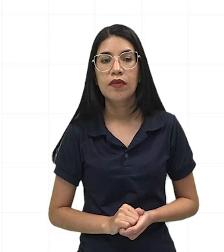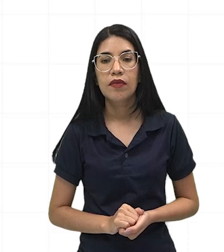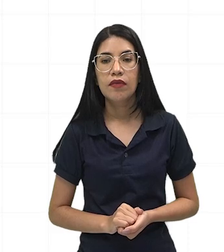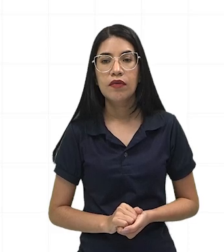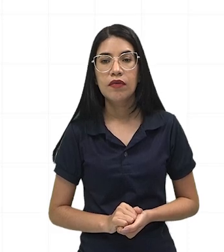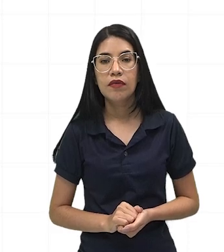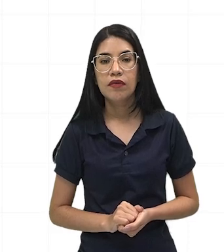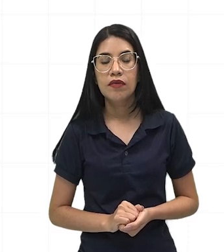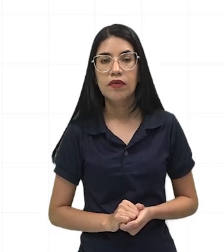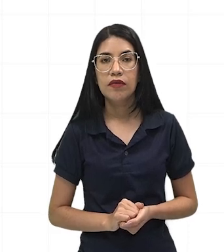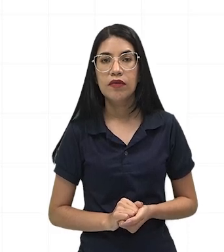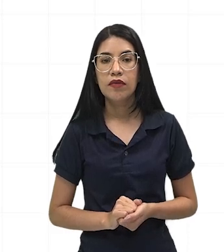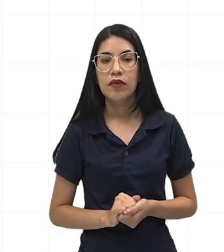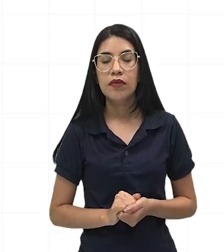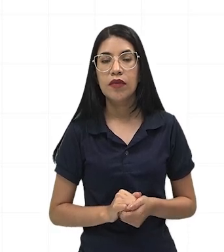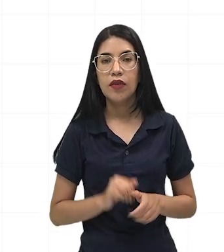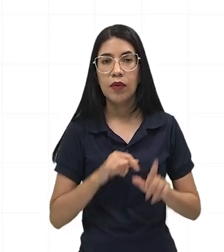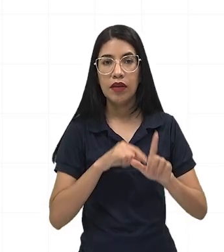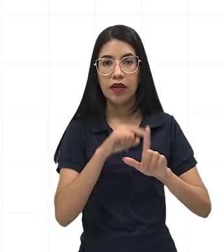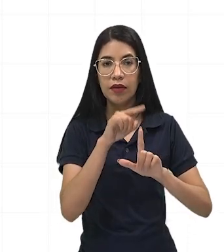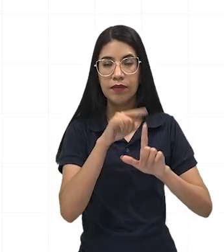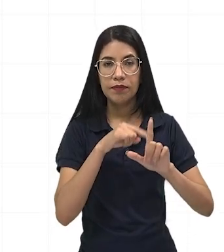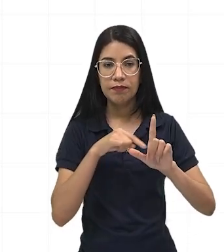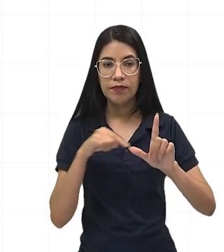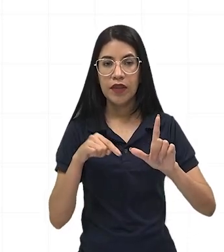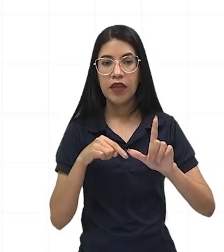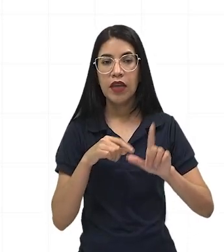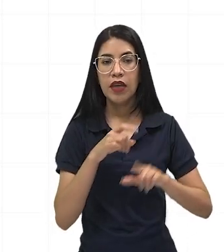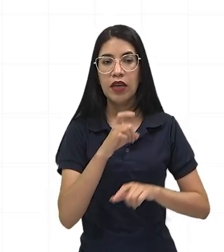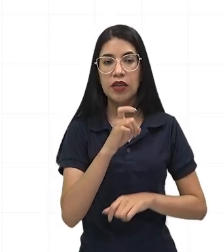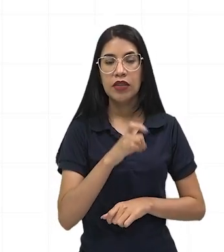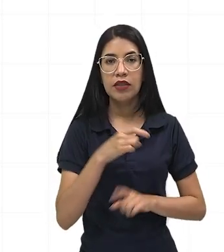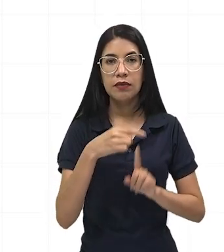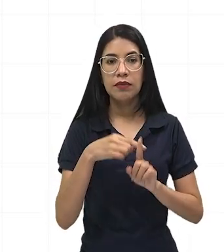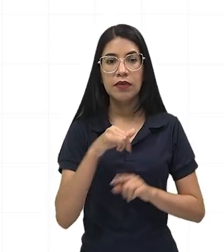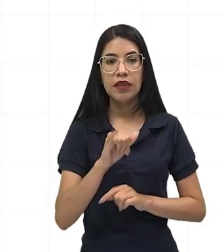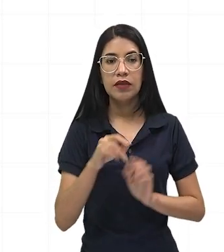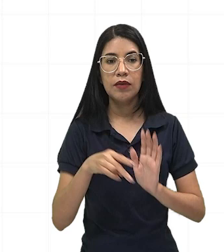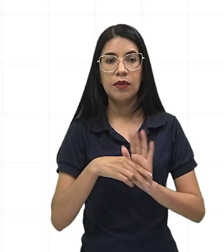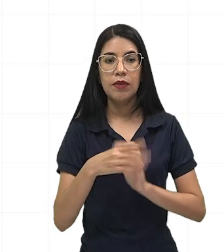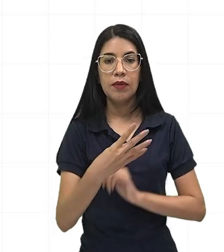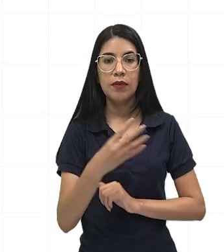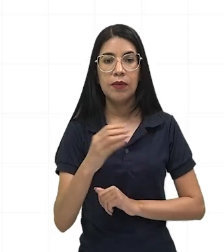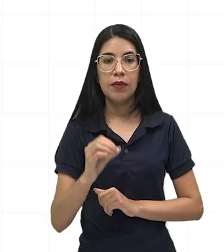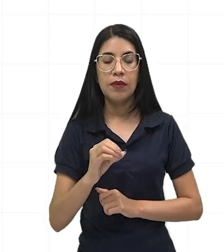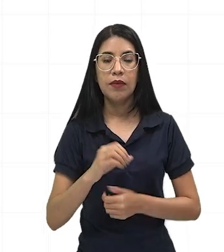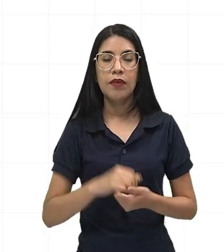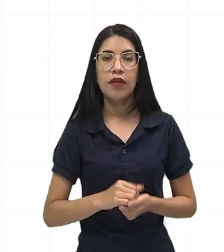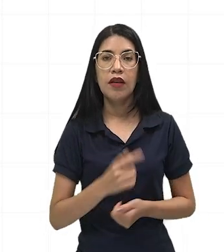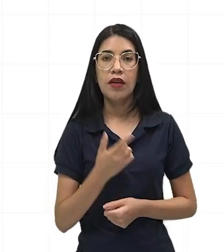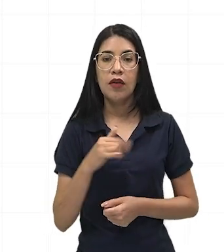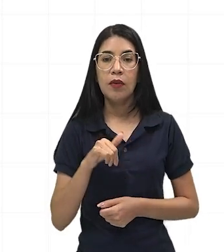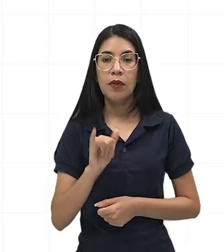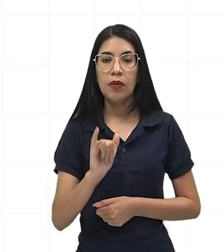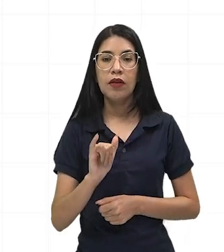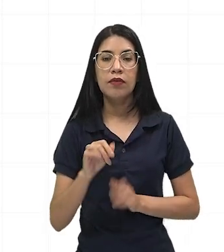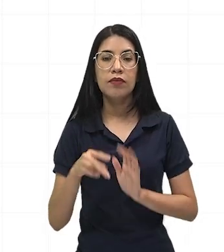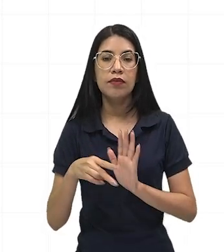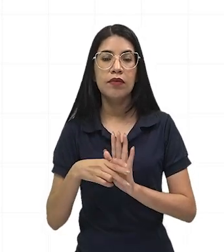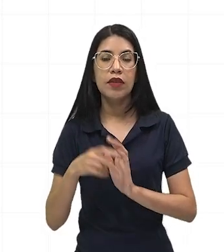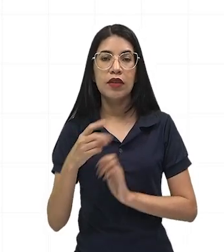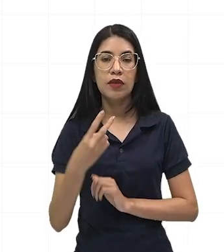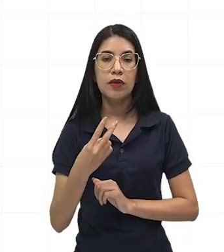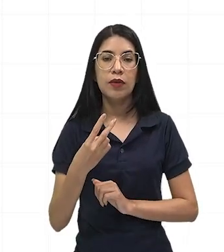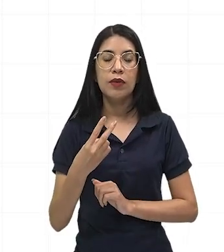a primeira reta, ó, x mais y igual a 40, e a outra reta, x menos y,